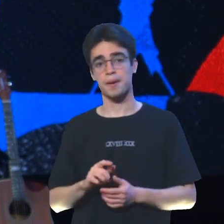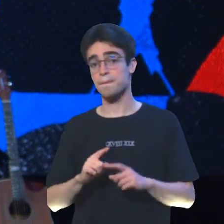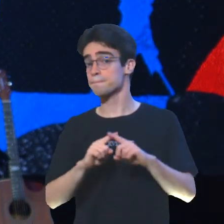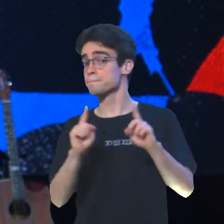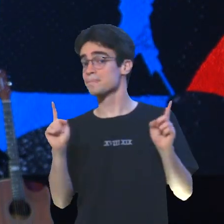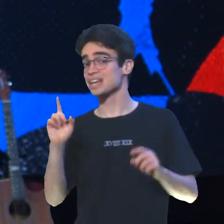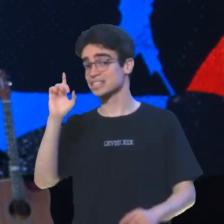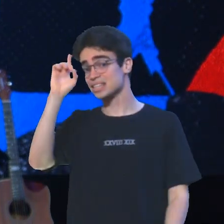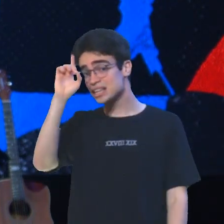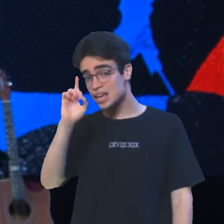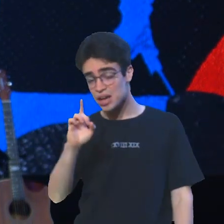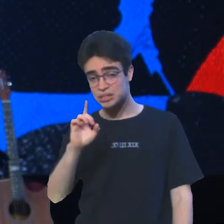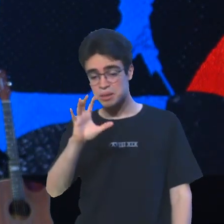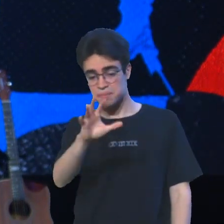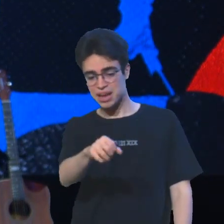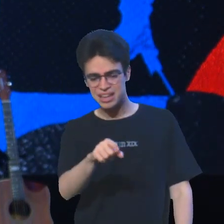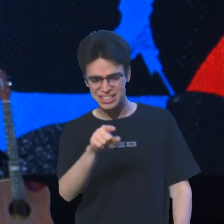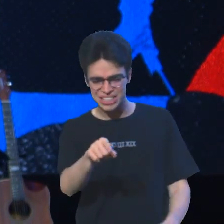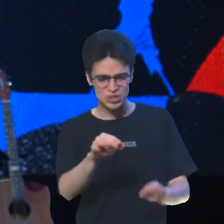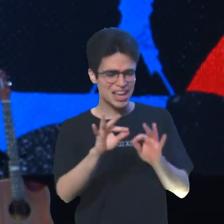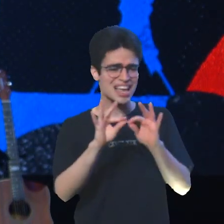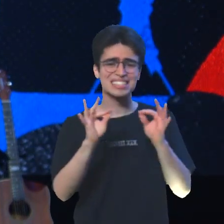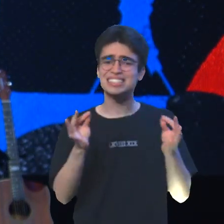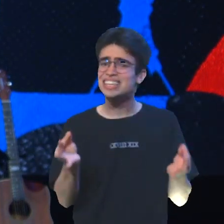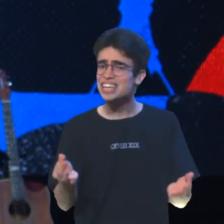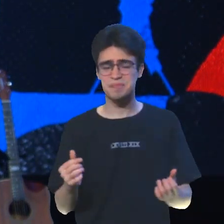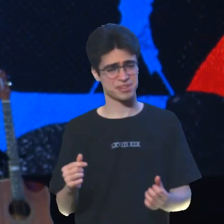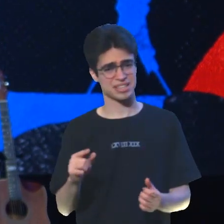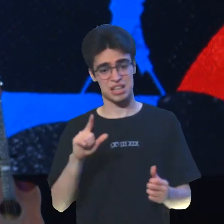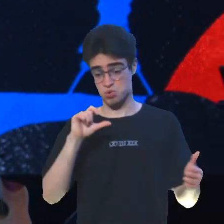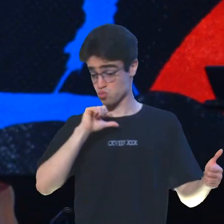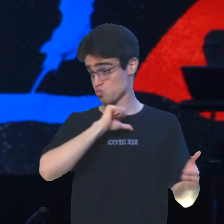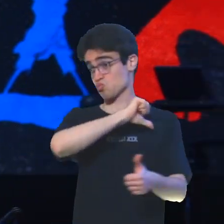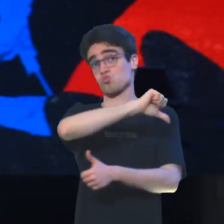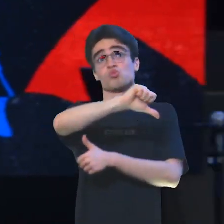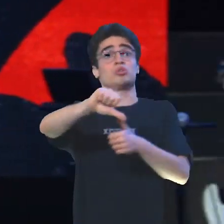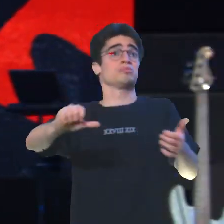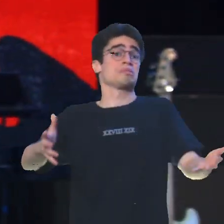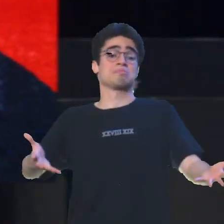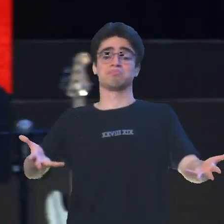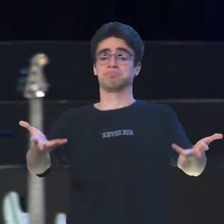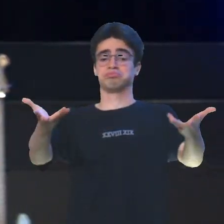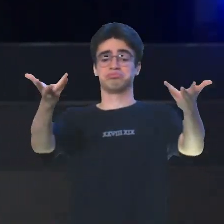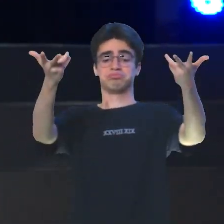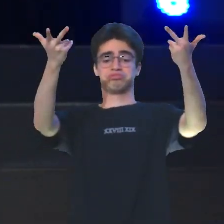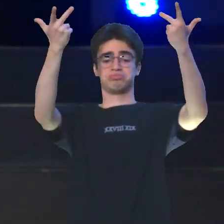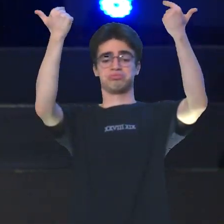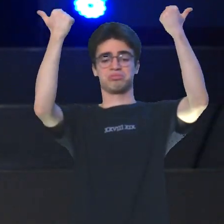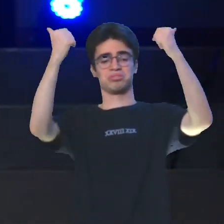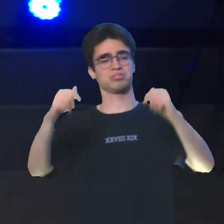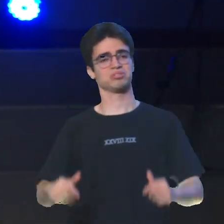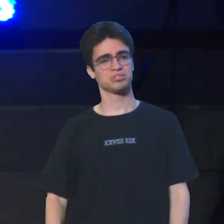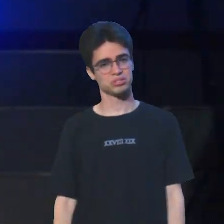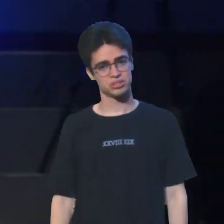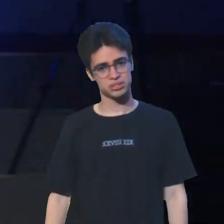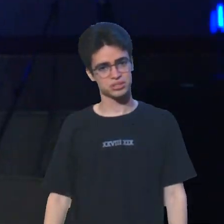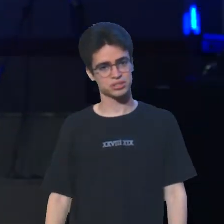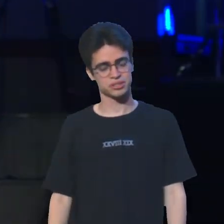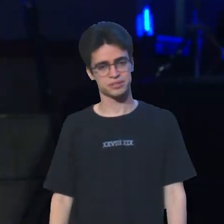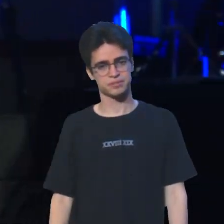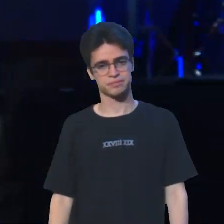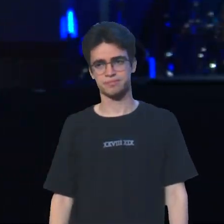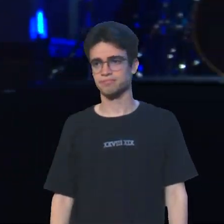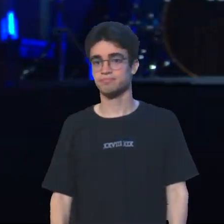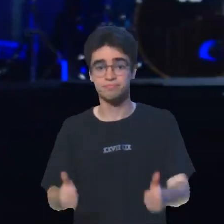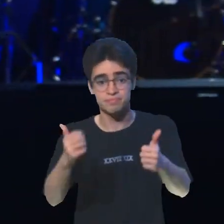pode pegar o que é simples na sua vida e fazer algo extraordinário através dela. Quem